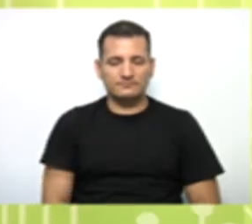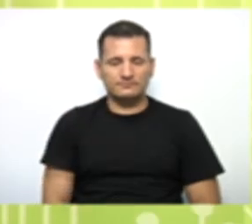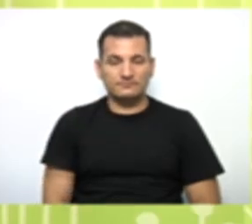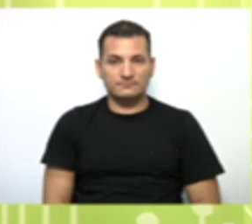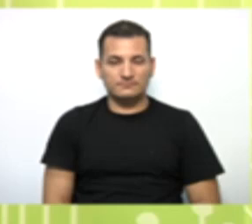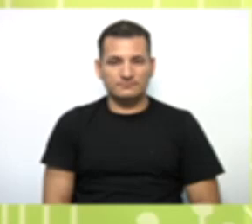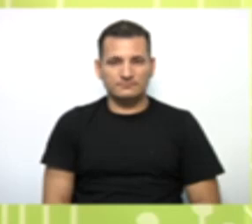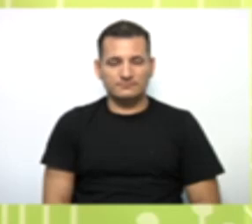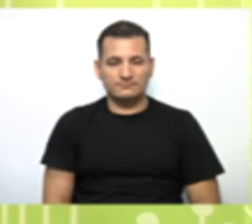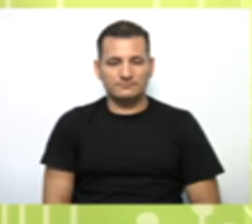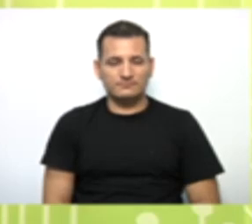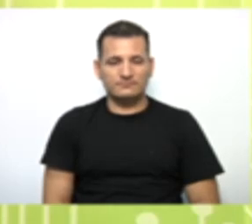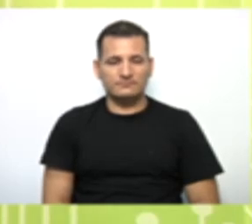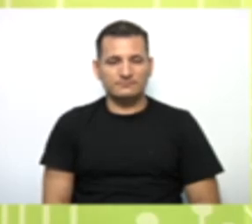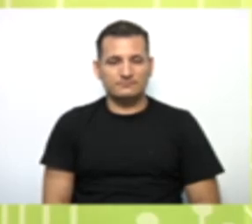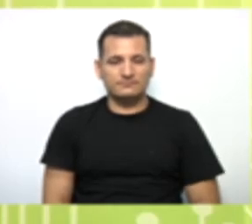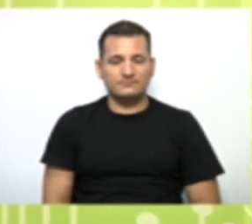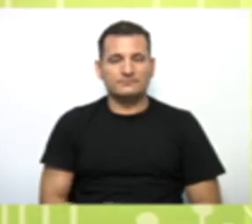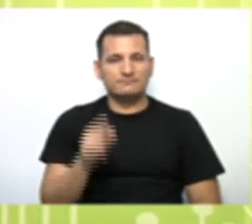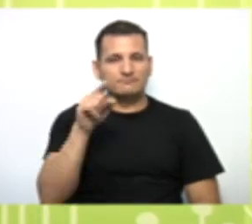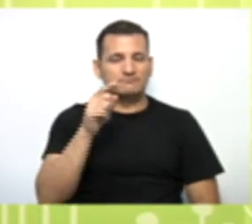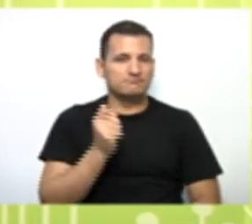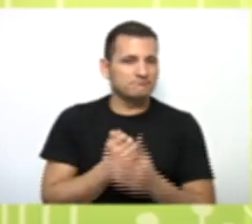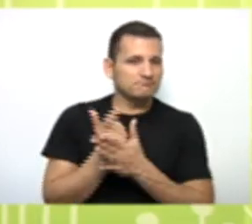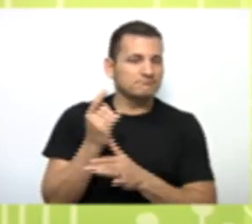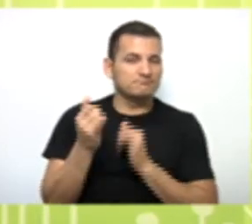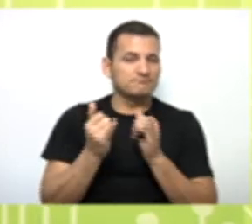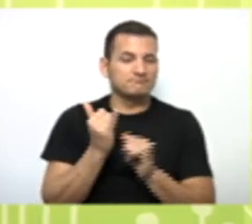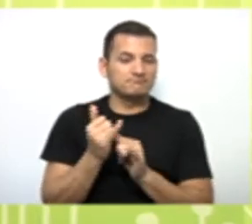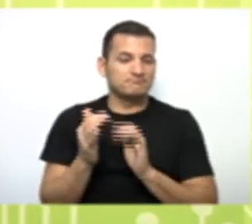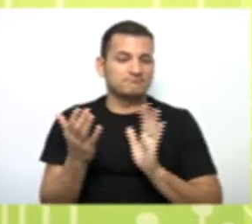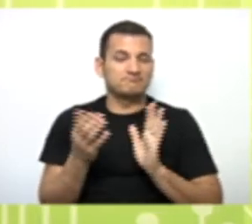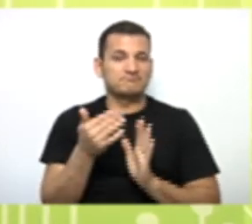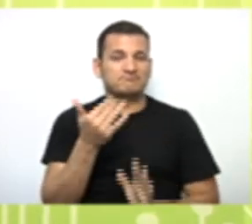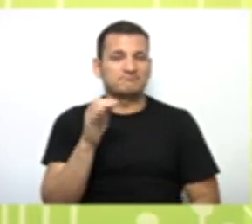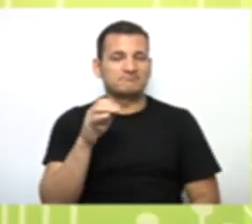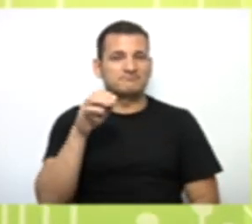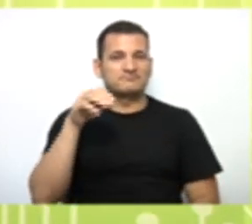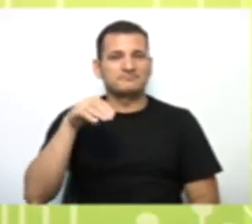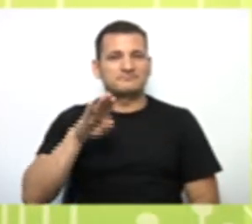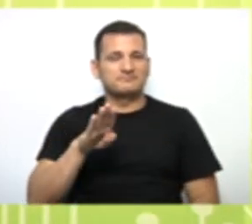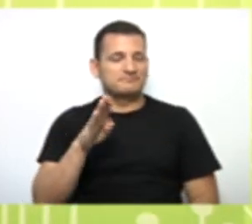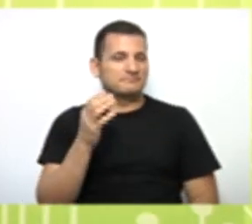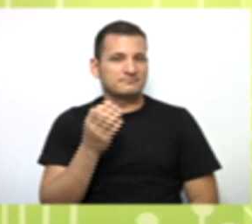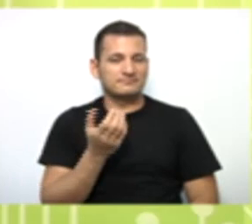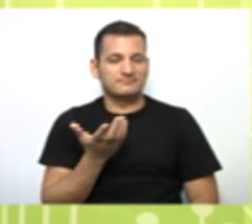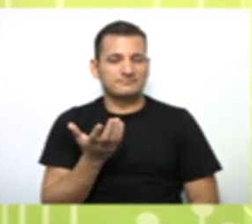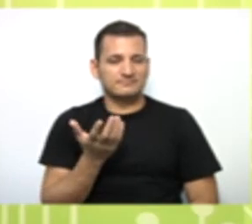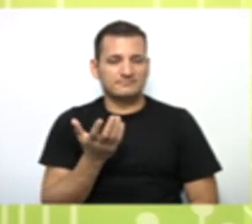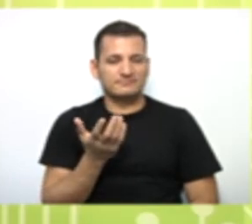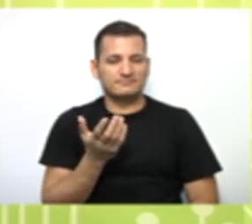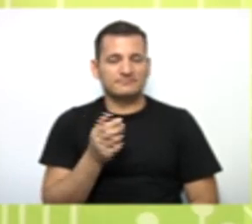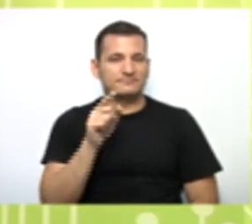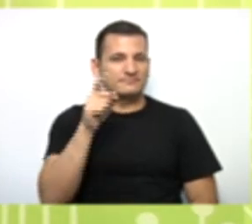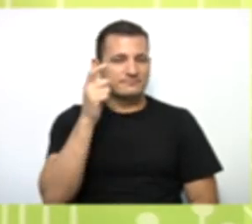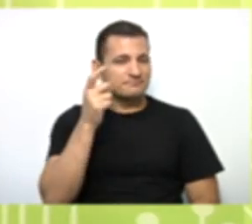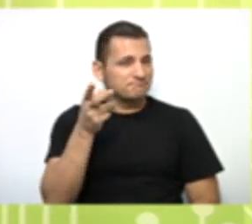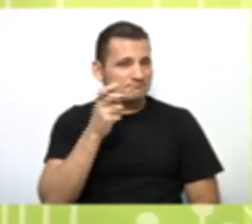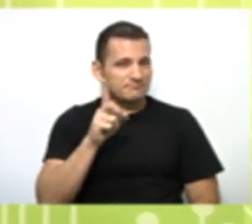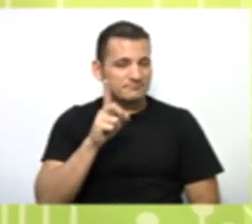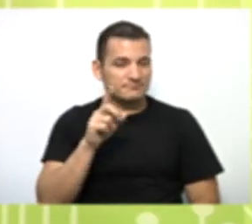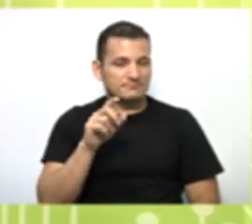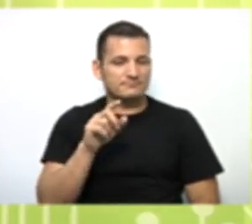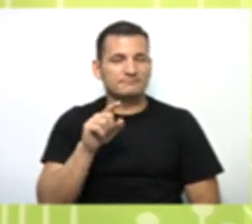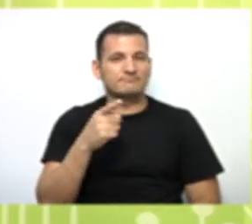megabits. Aí você comprou, pô. Comprei uma internet de 10, de 10 megas. Não, acho que você não percebeu,